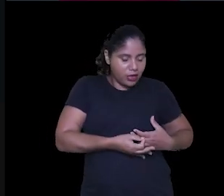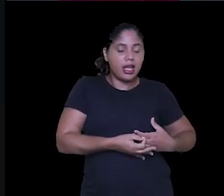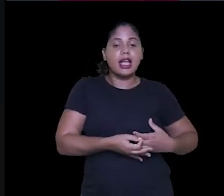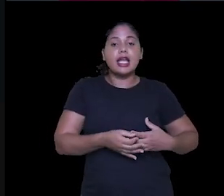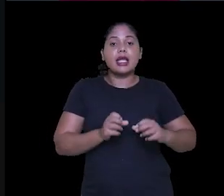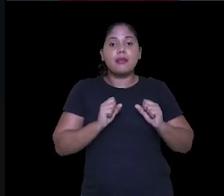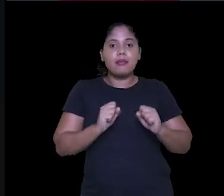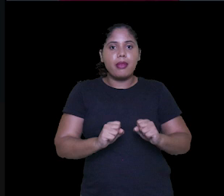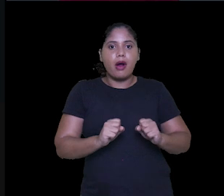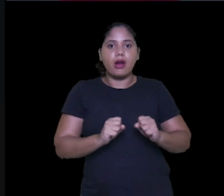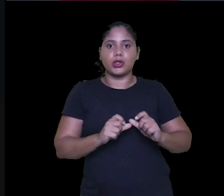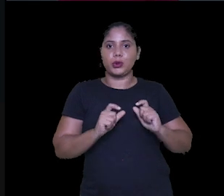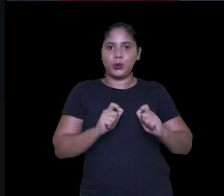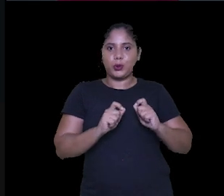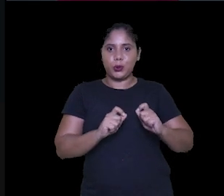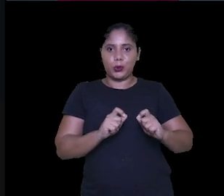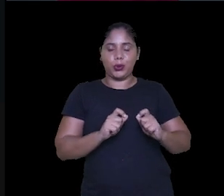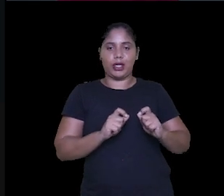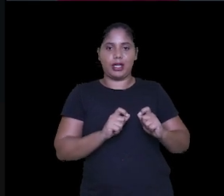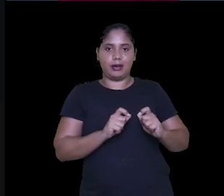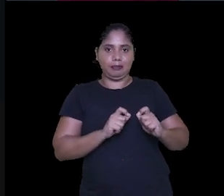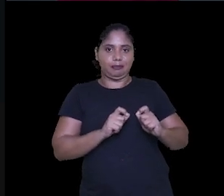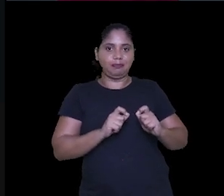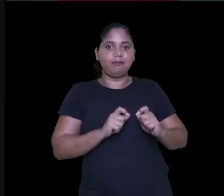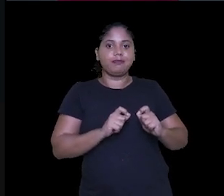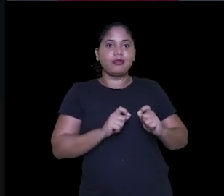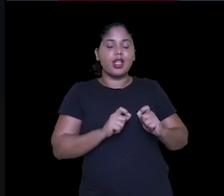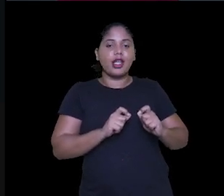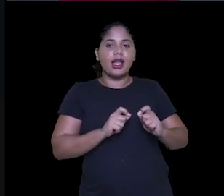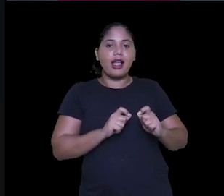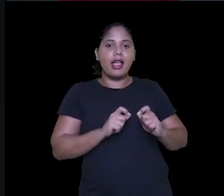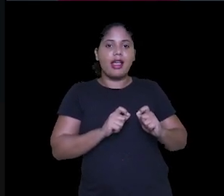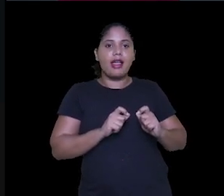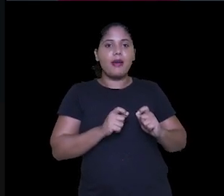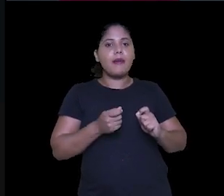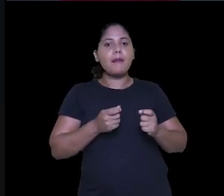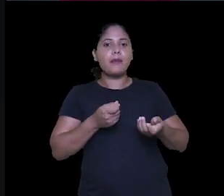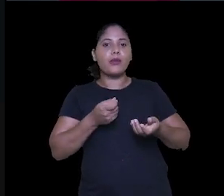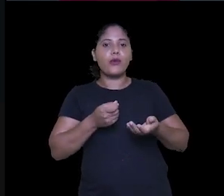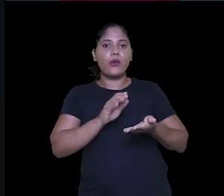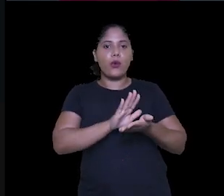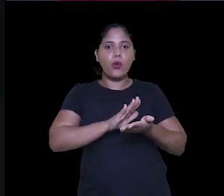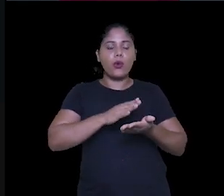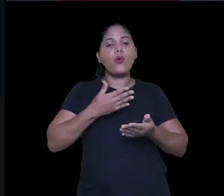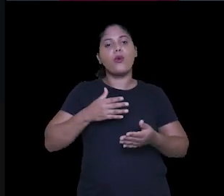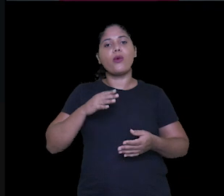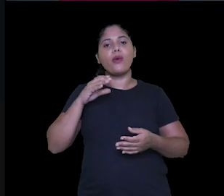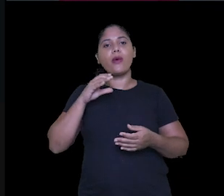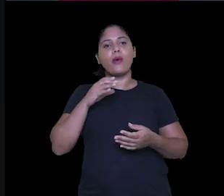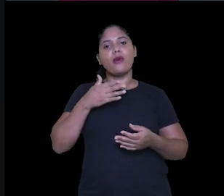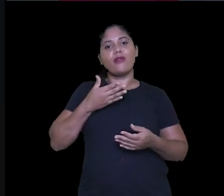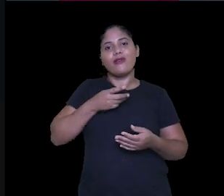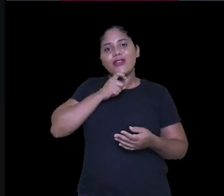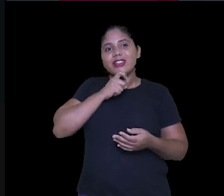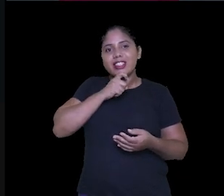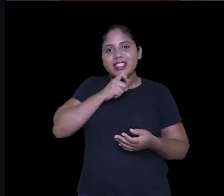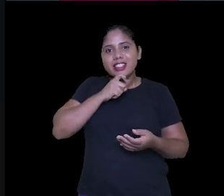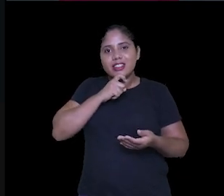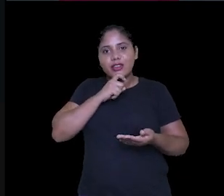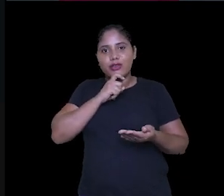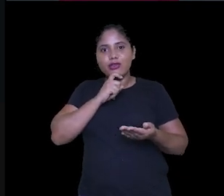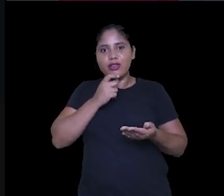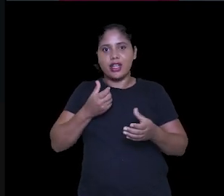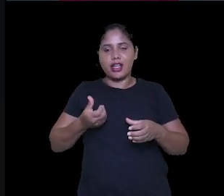tem leite suficiente, né? Então é preciso orientar que os recém-nascidos eles dormem muito, mas esse sono ele é